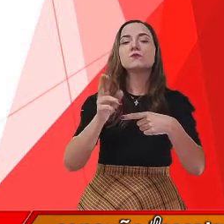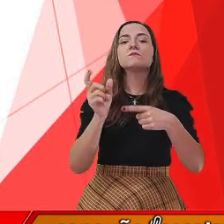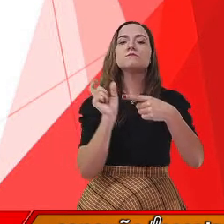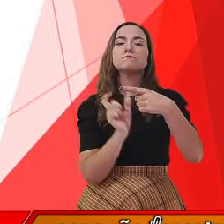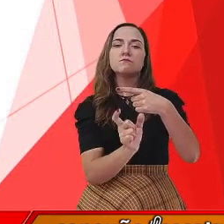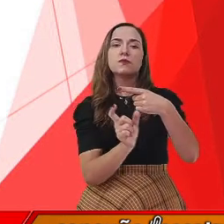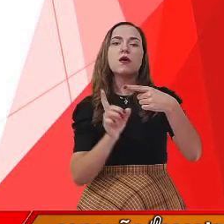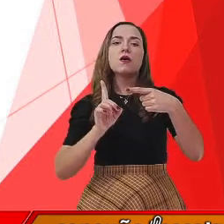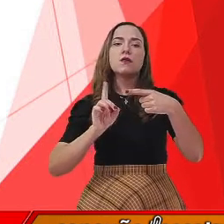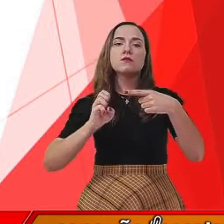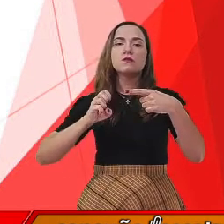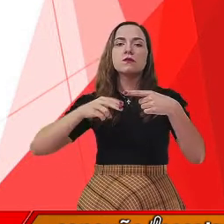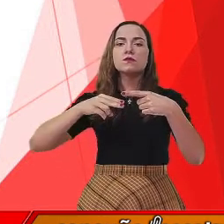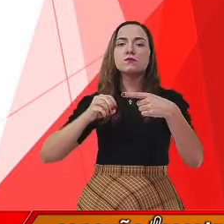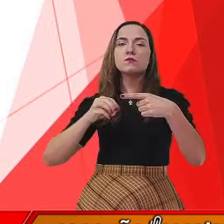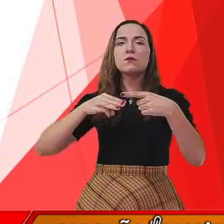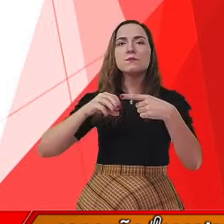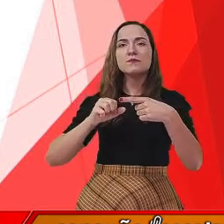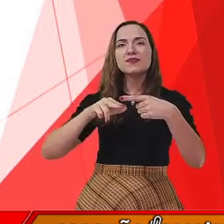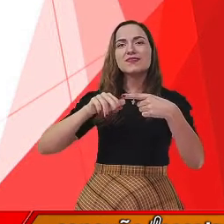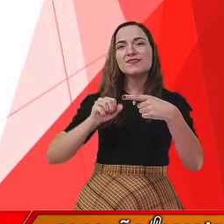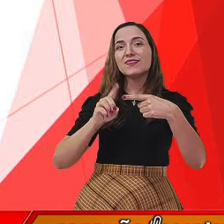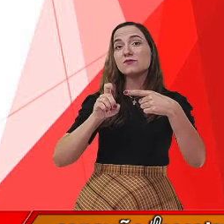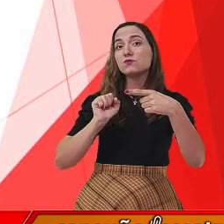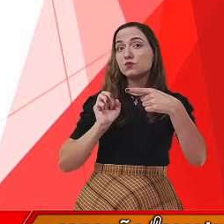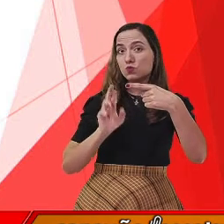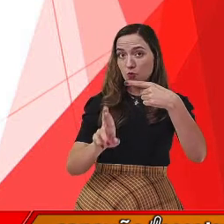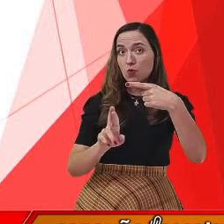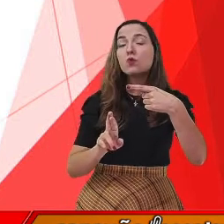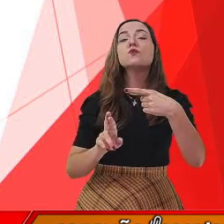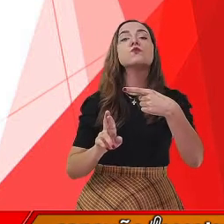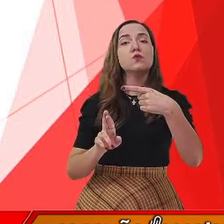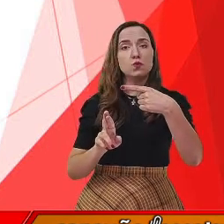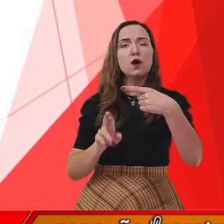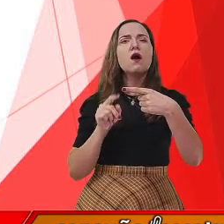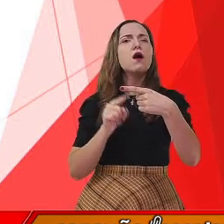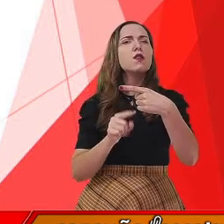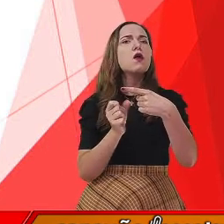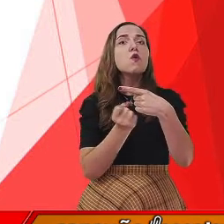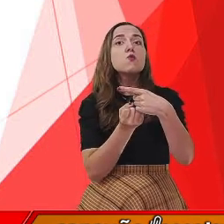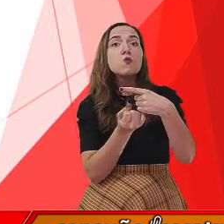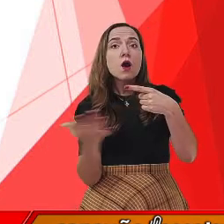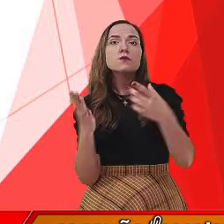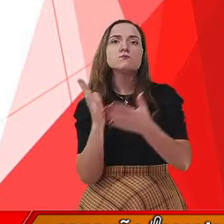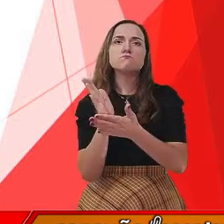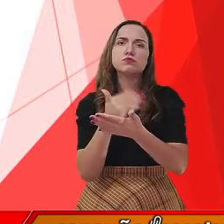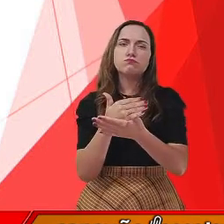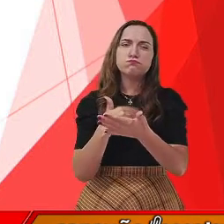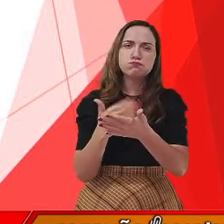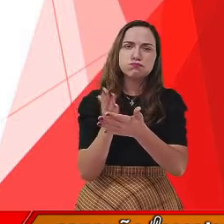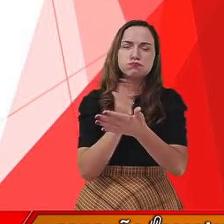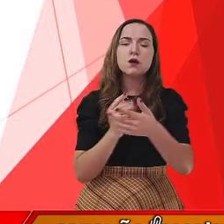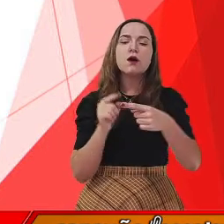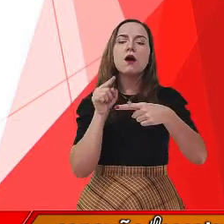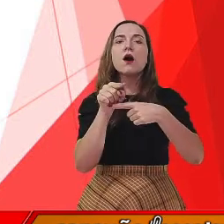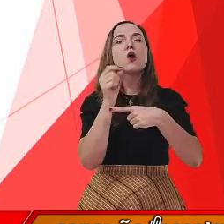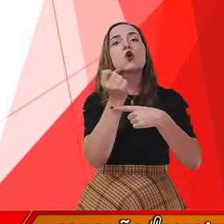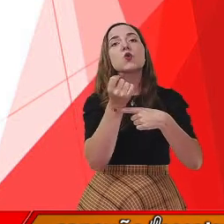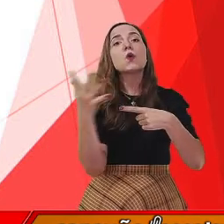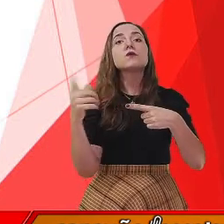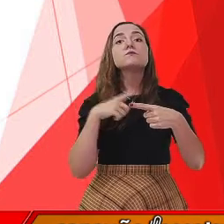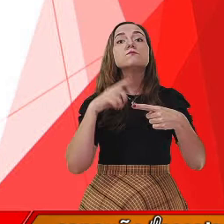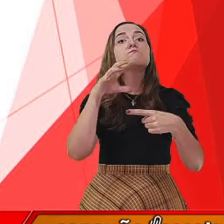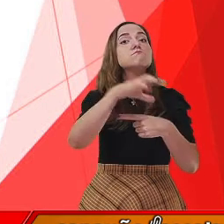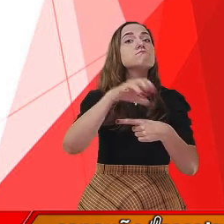O denominador é o número escrito na parte inferior e indica o número de partes em que dividimos cada